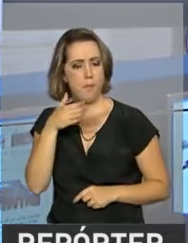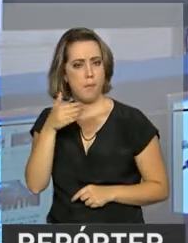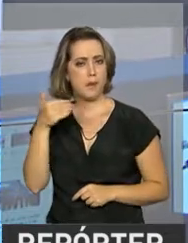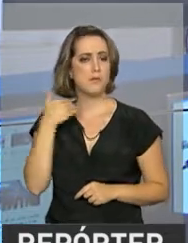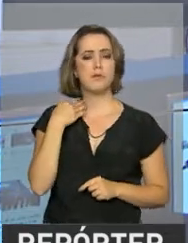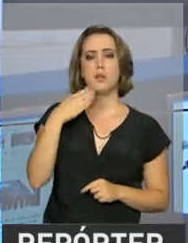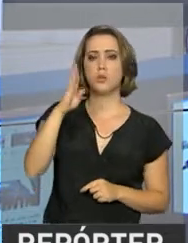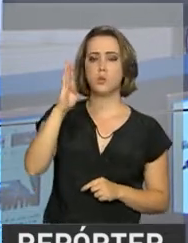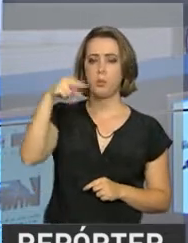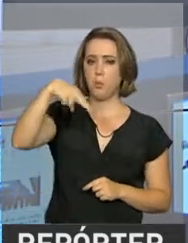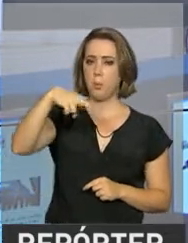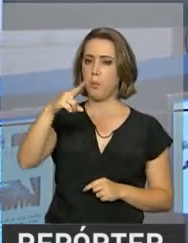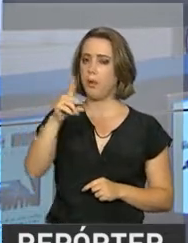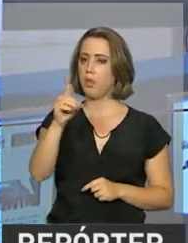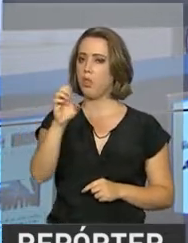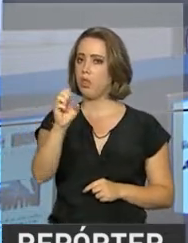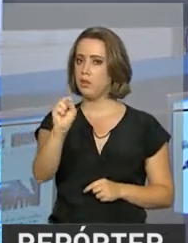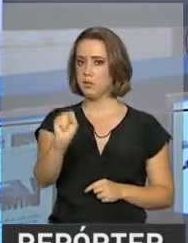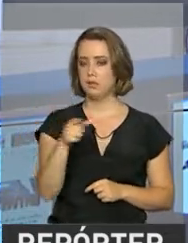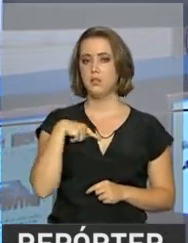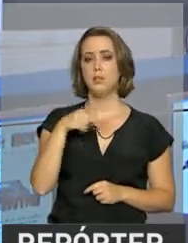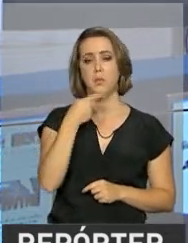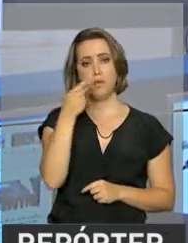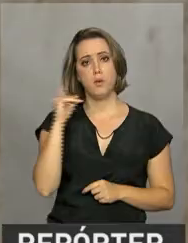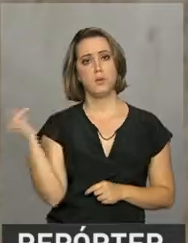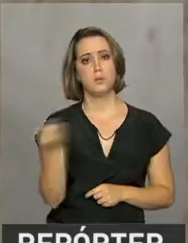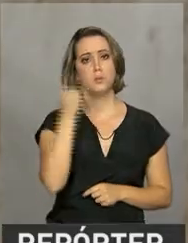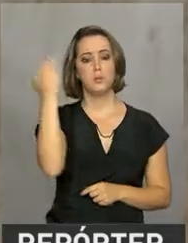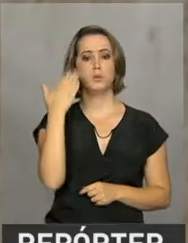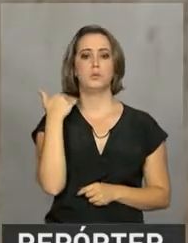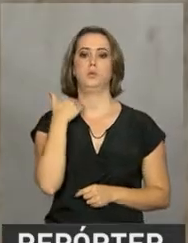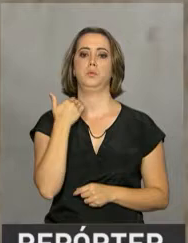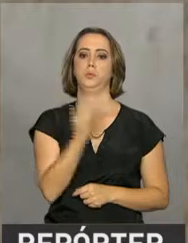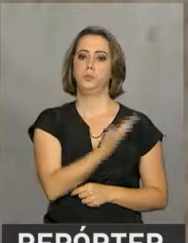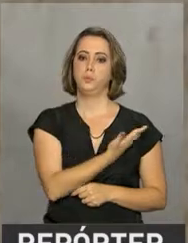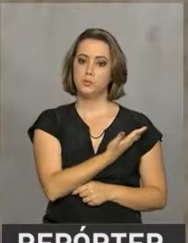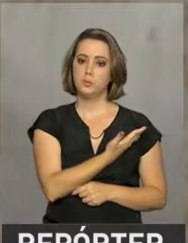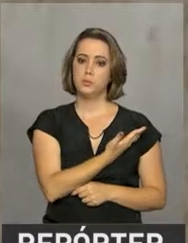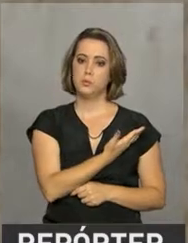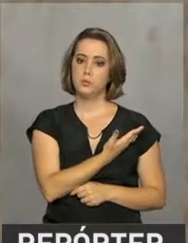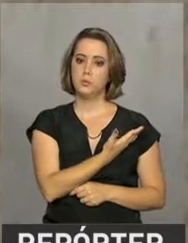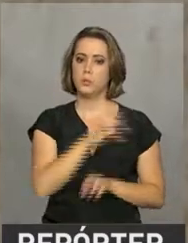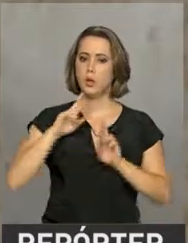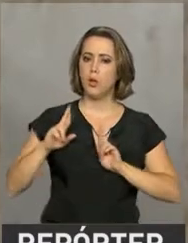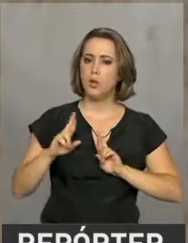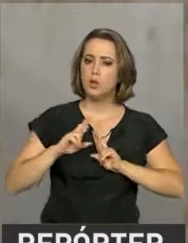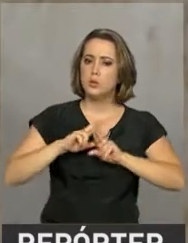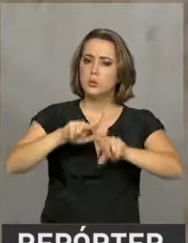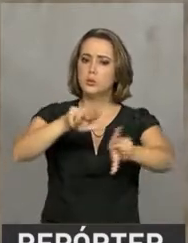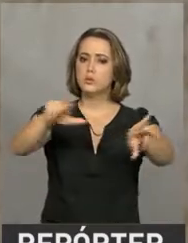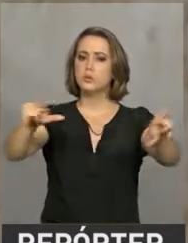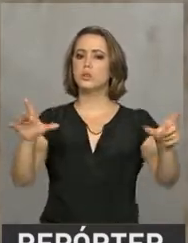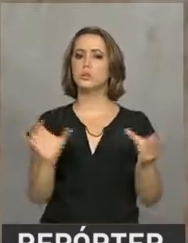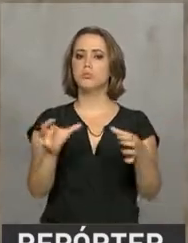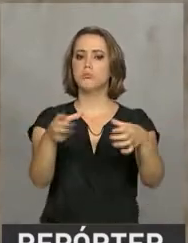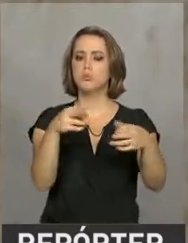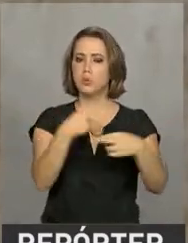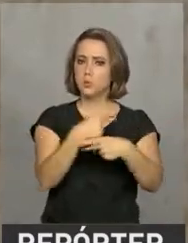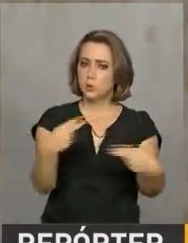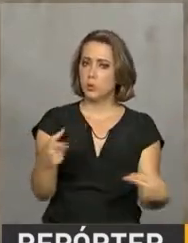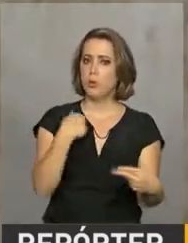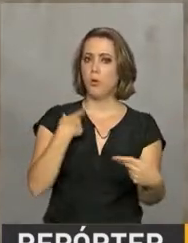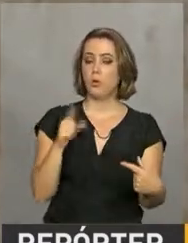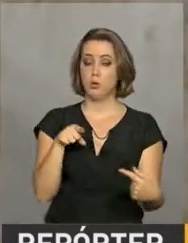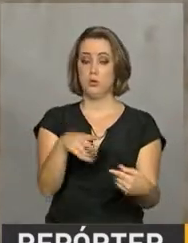balanço da atuação e importância do banco tem um conjunto de coisas se todas elas vão na direção